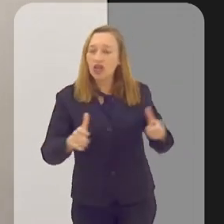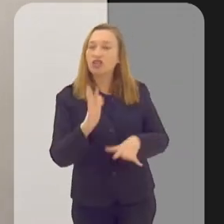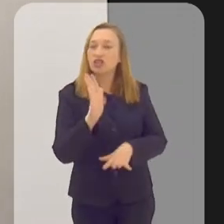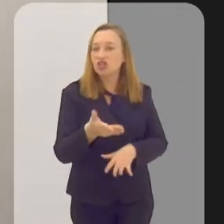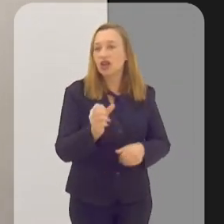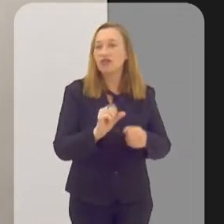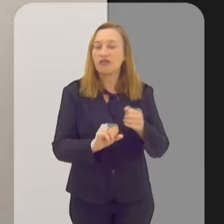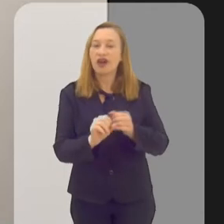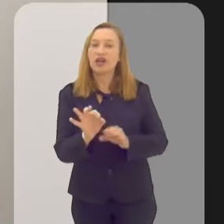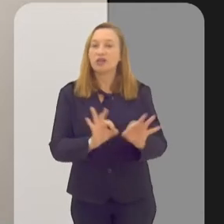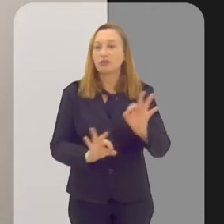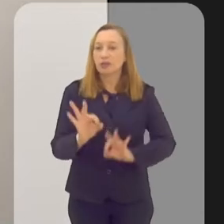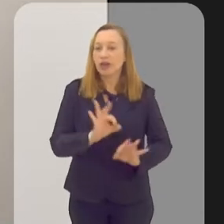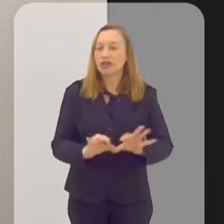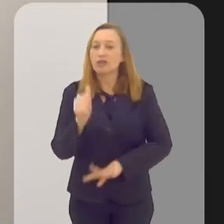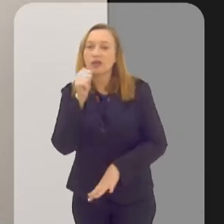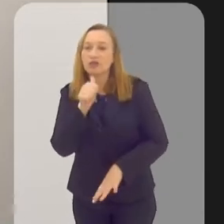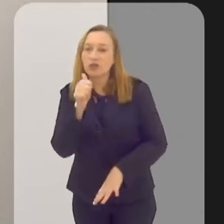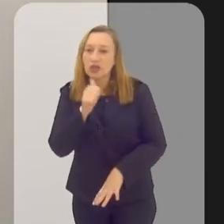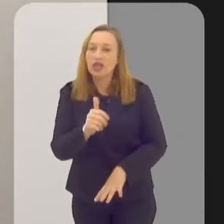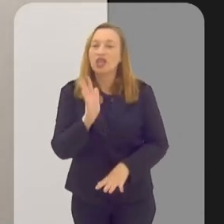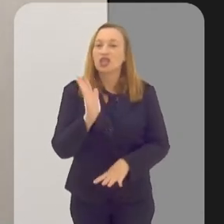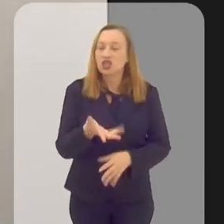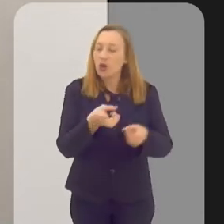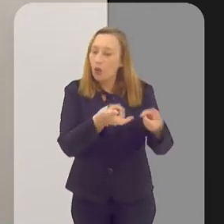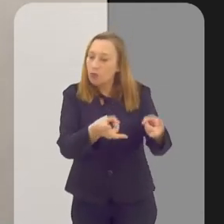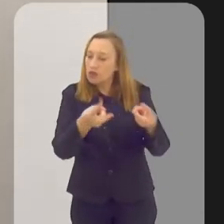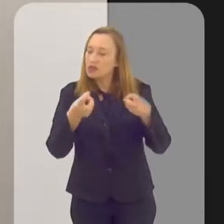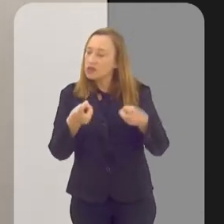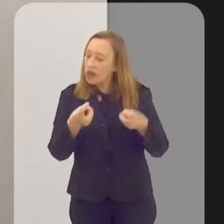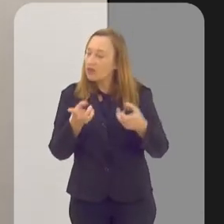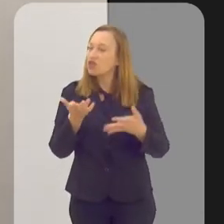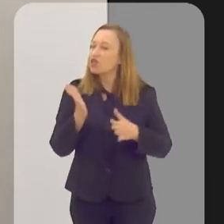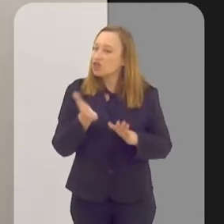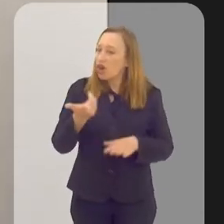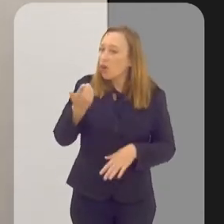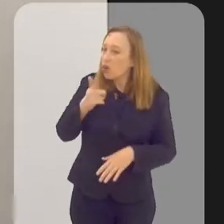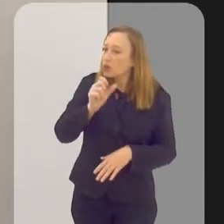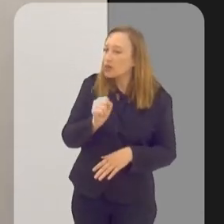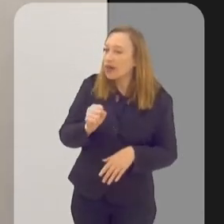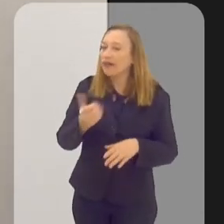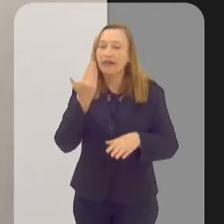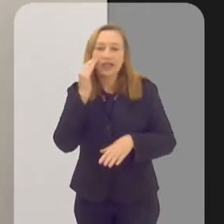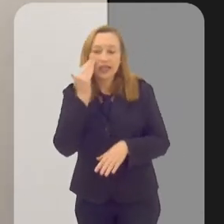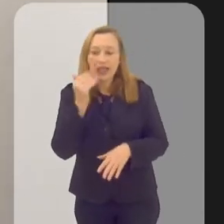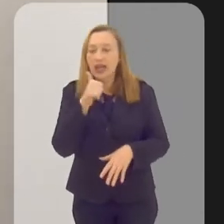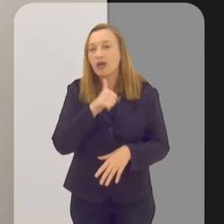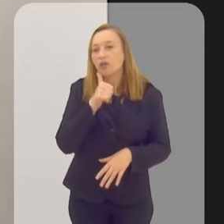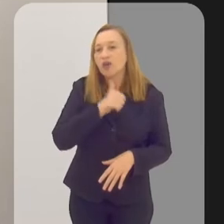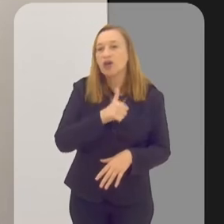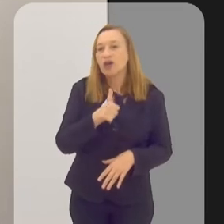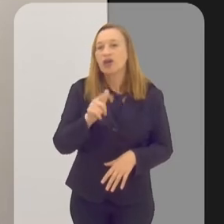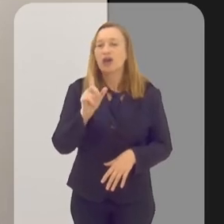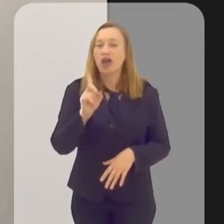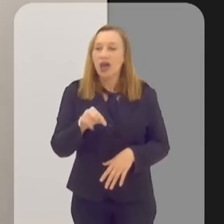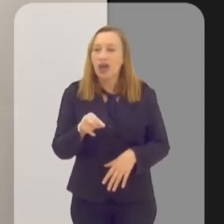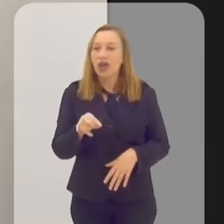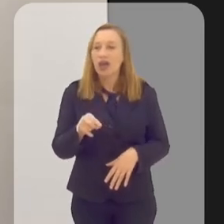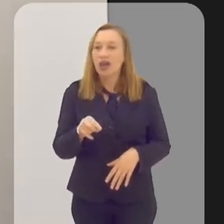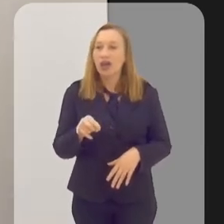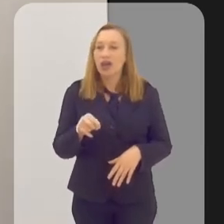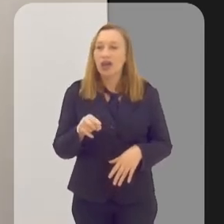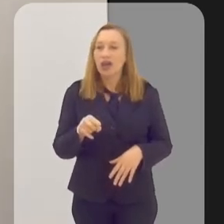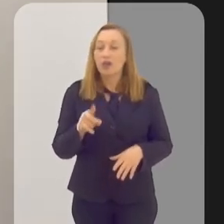banco grande que já faz um programa para elas e que já observa, já consegue entender que a mulher é